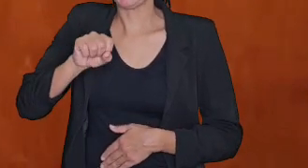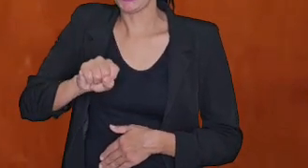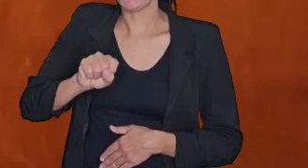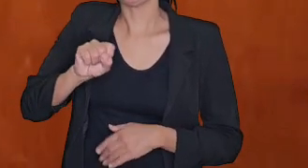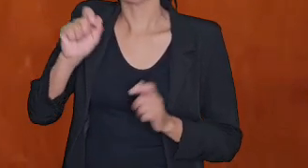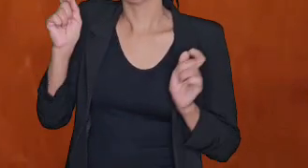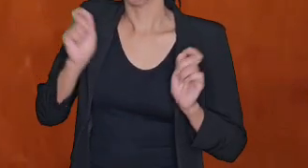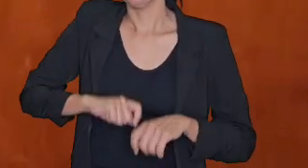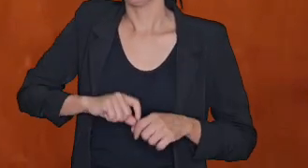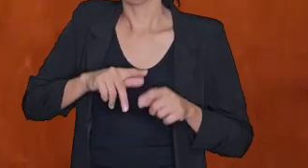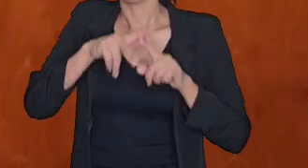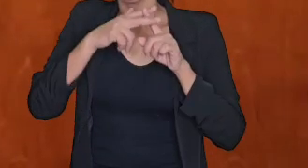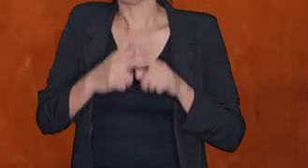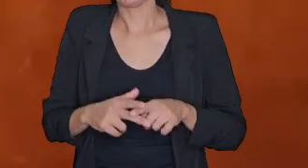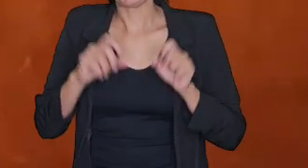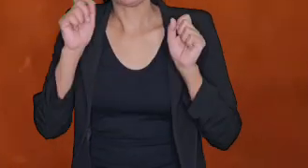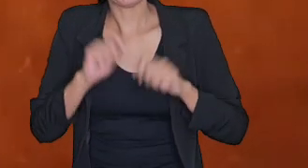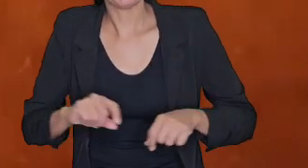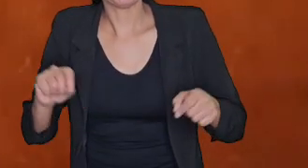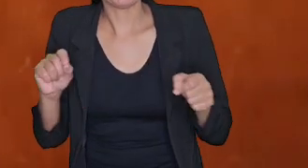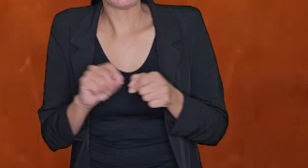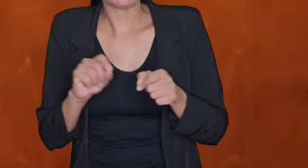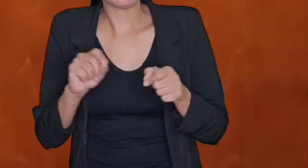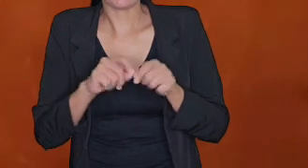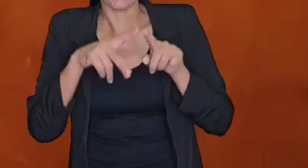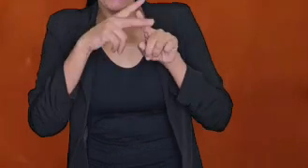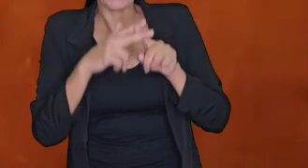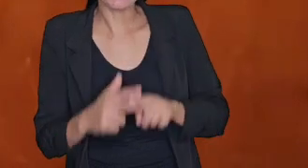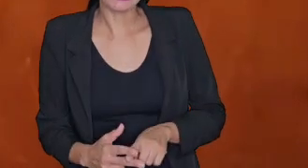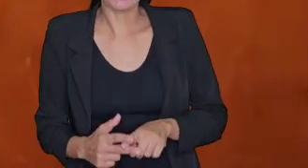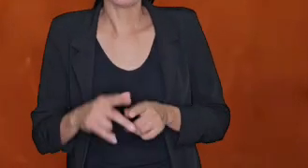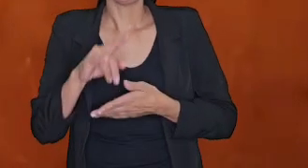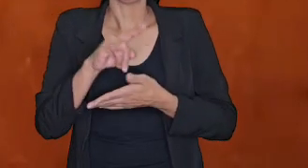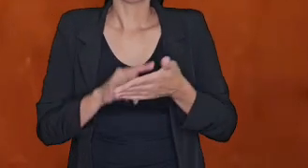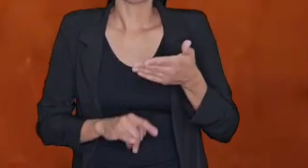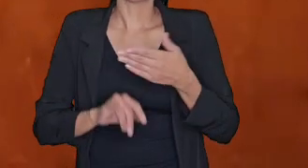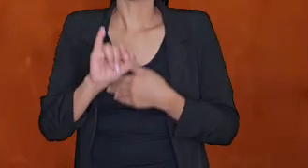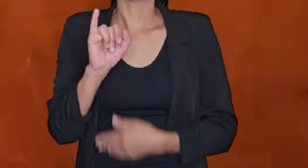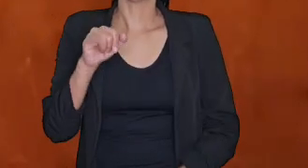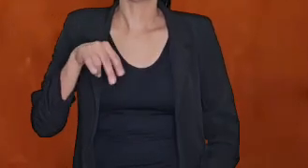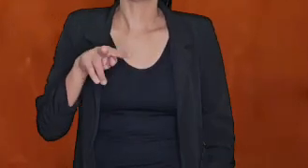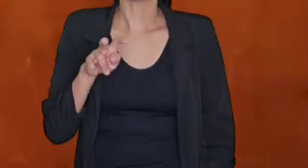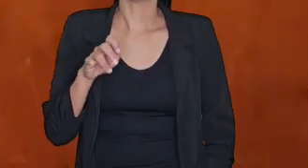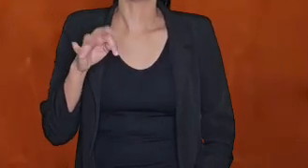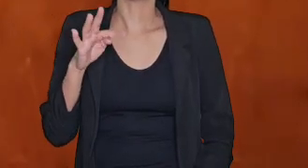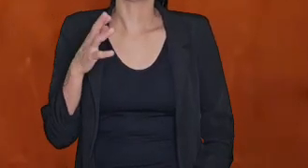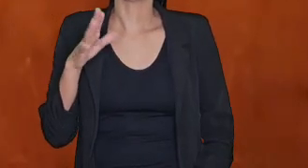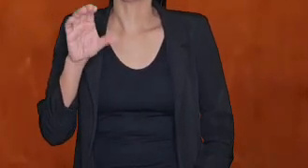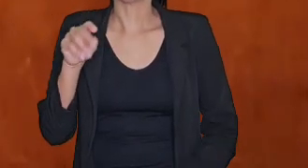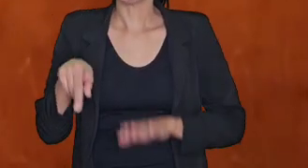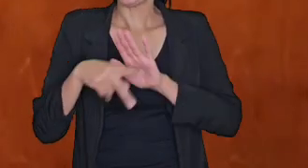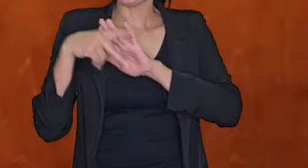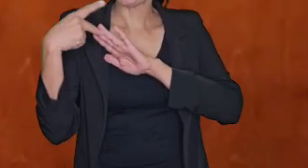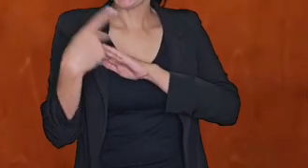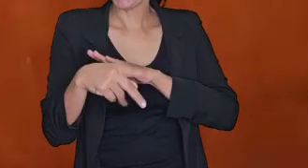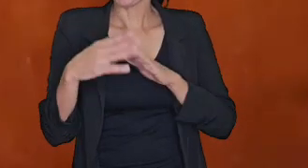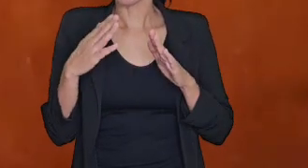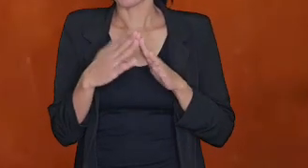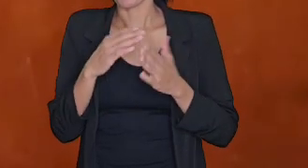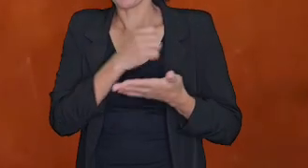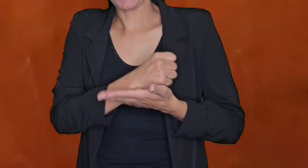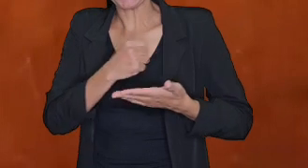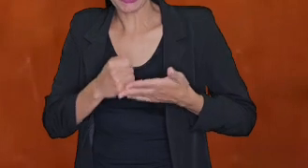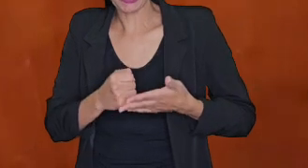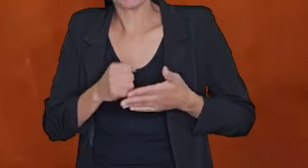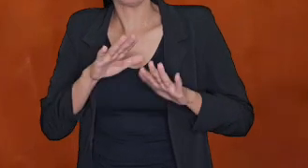tido êxito aí Você acha que a gente poderia fazer uma re-ratificação do inventário judicial no próprio